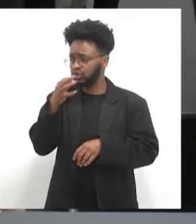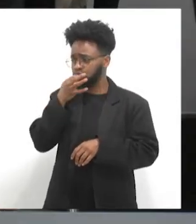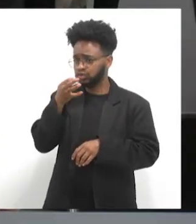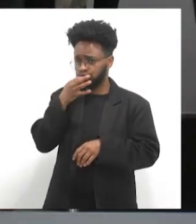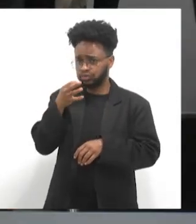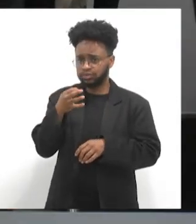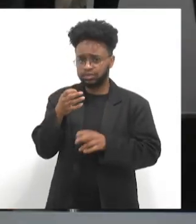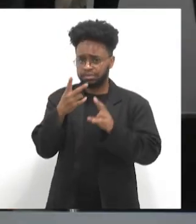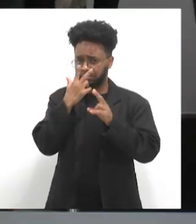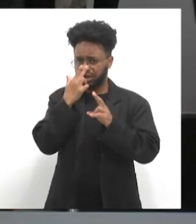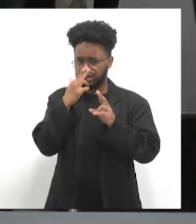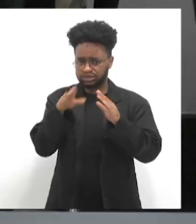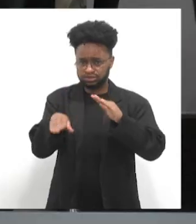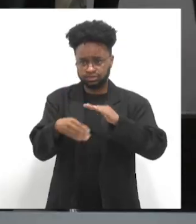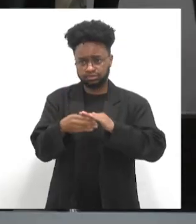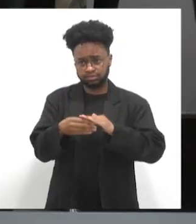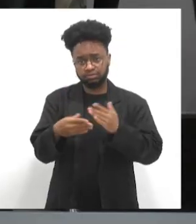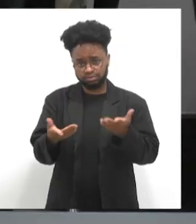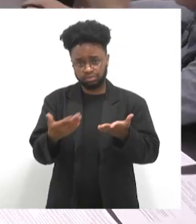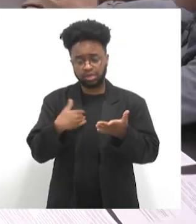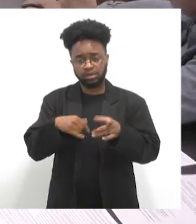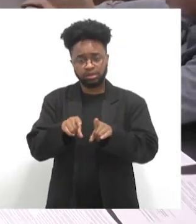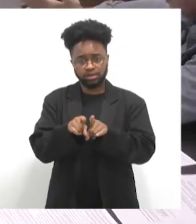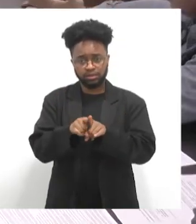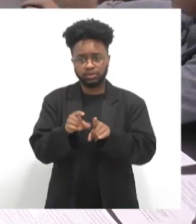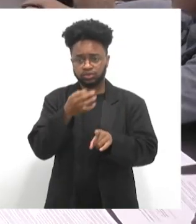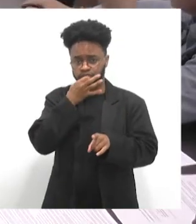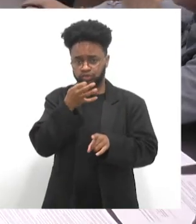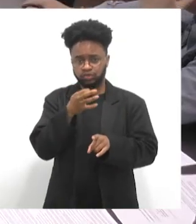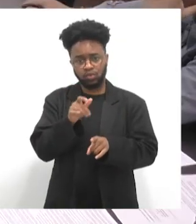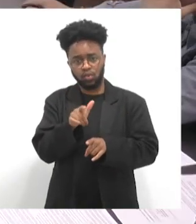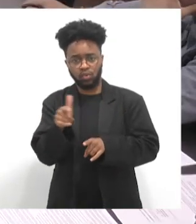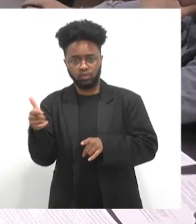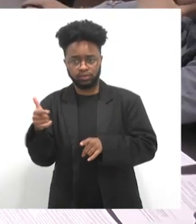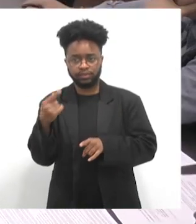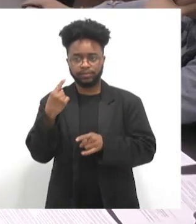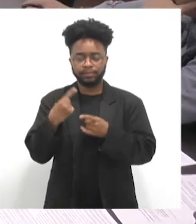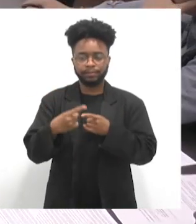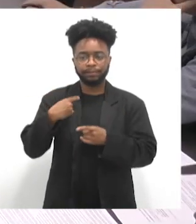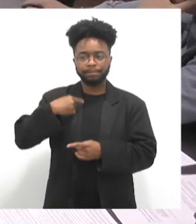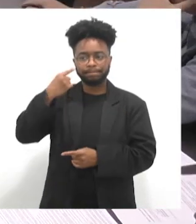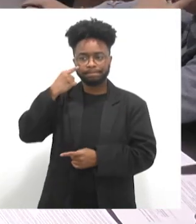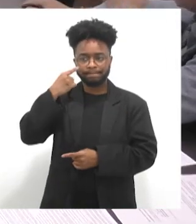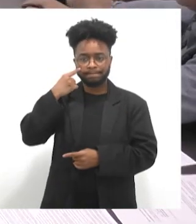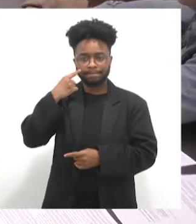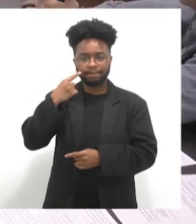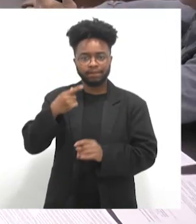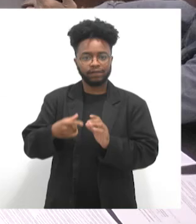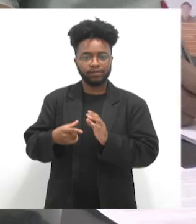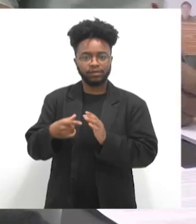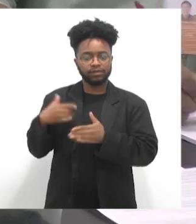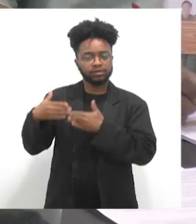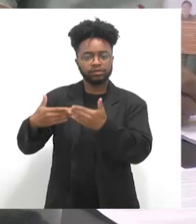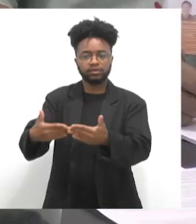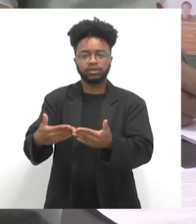parecer com emenda. Isso. Aí eu também vou sugerir um outro, pensando lá adiante para ficar